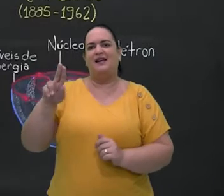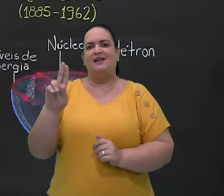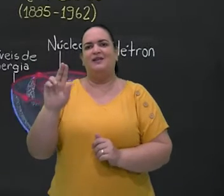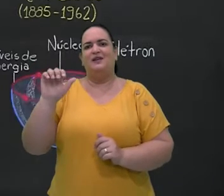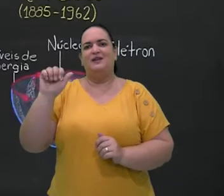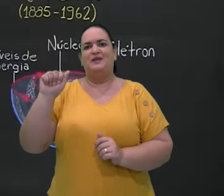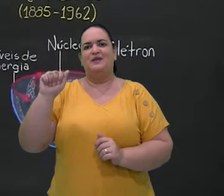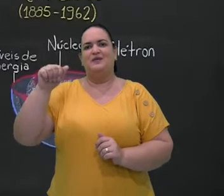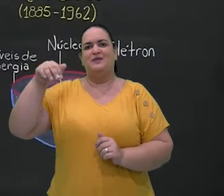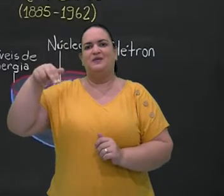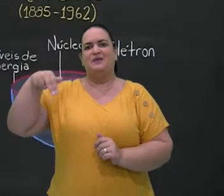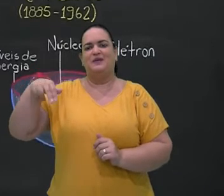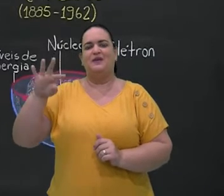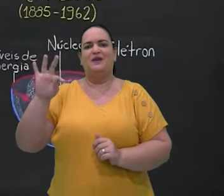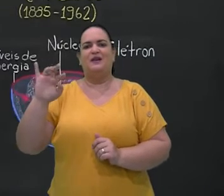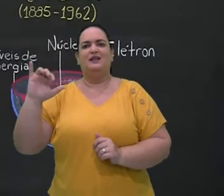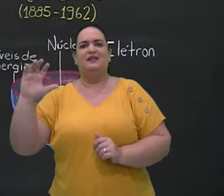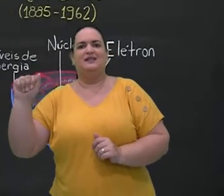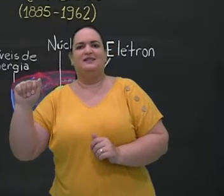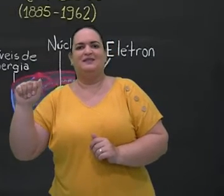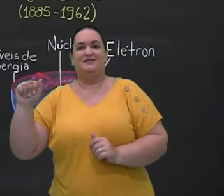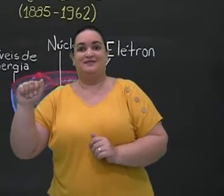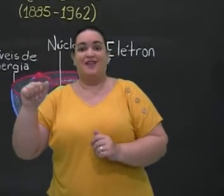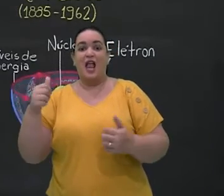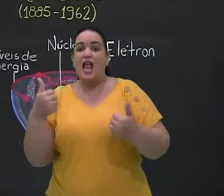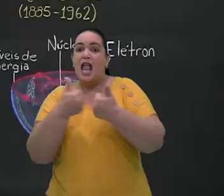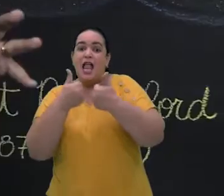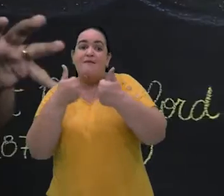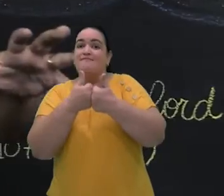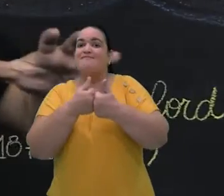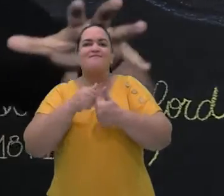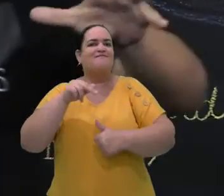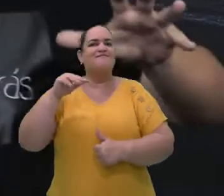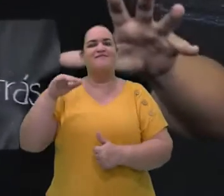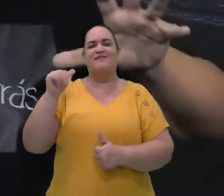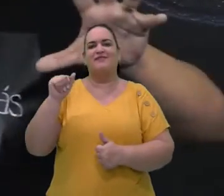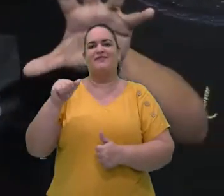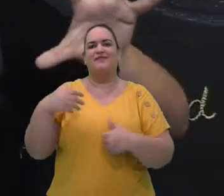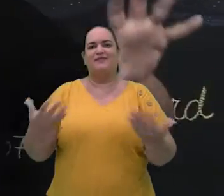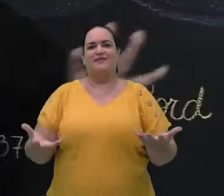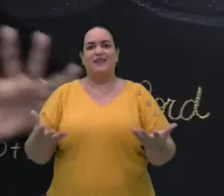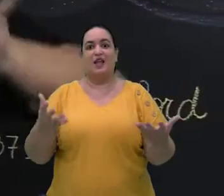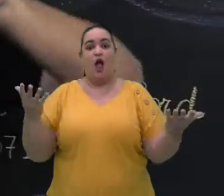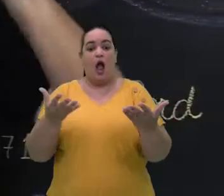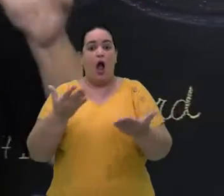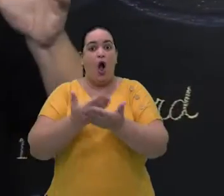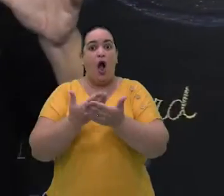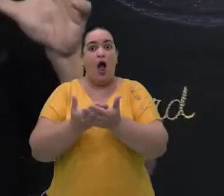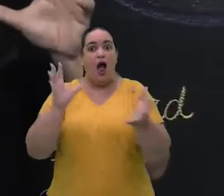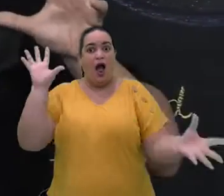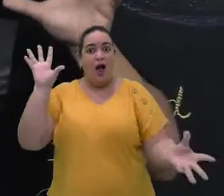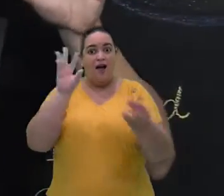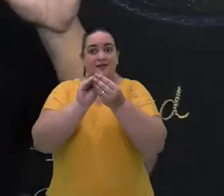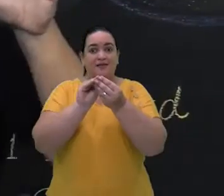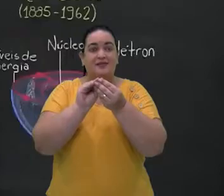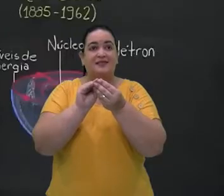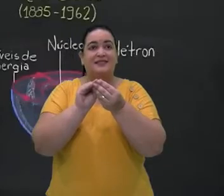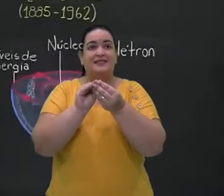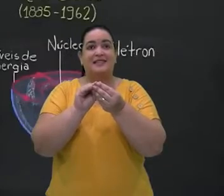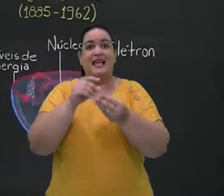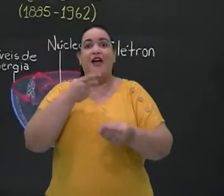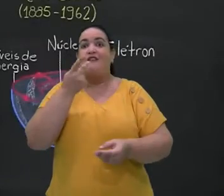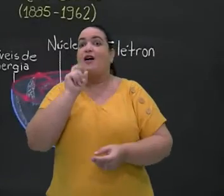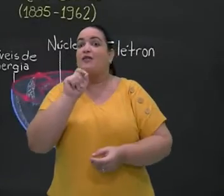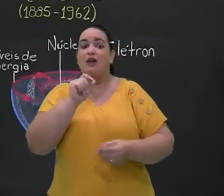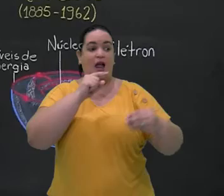quantizada impede a atração núcleo-eletrosfera. Tudo bem, gente? Então, olha só, para a gente fechar essa aula,